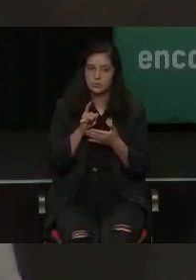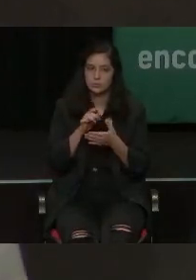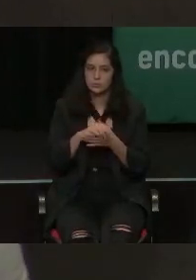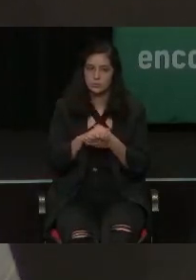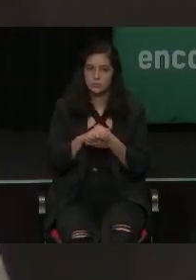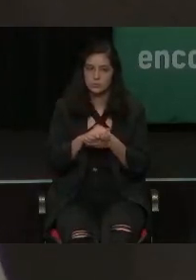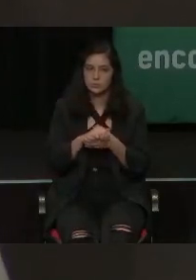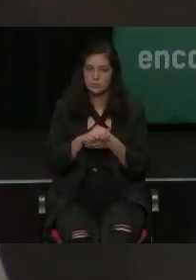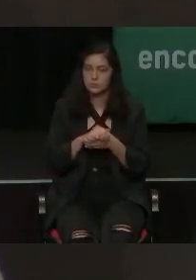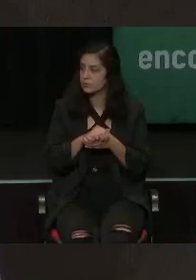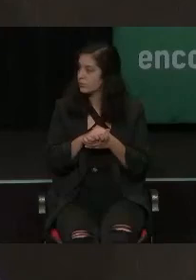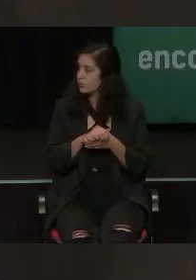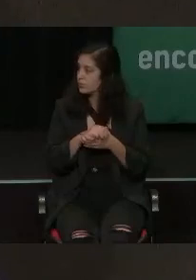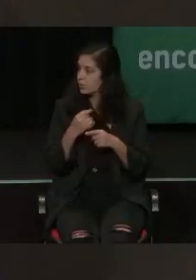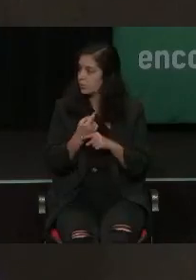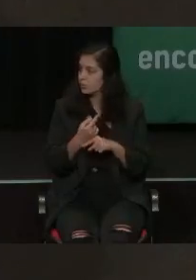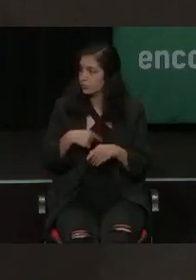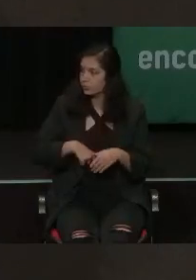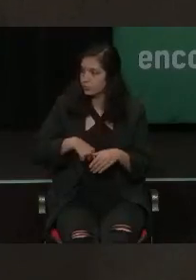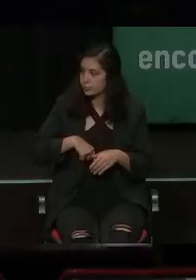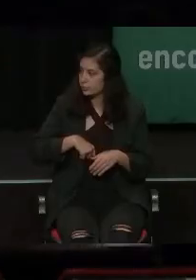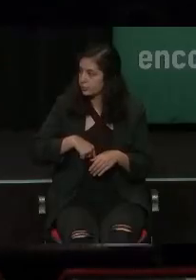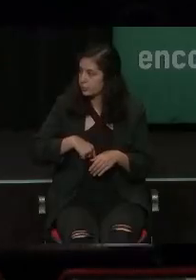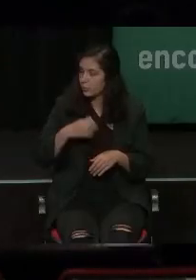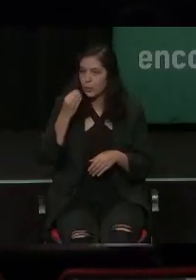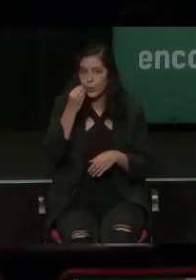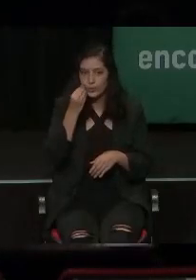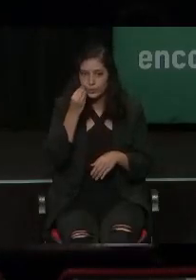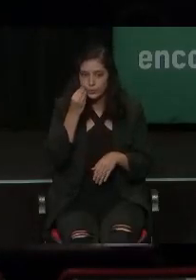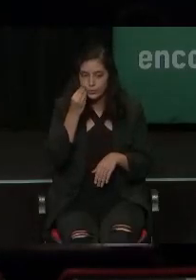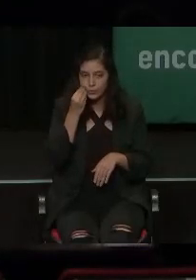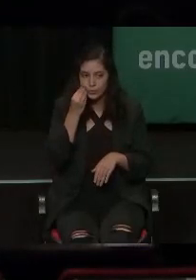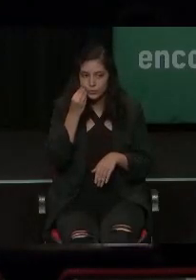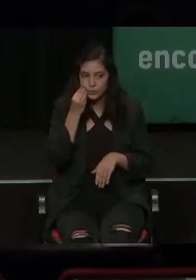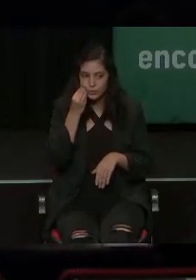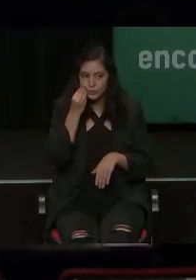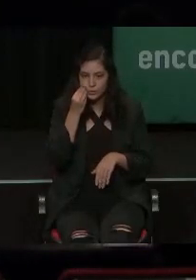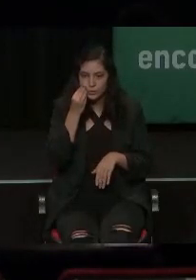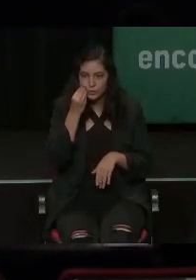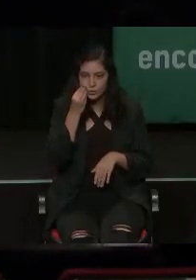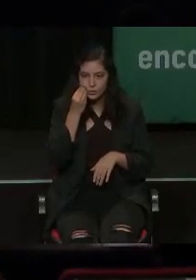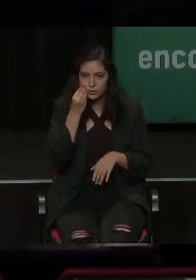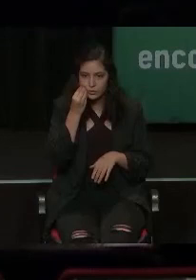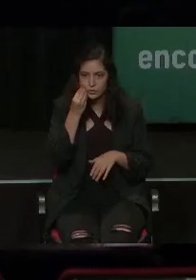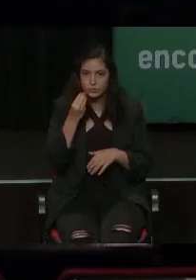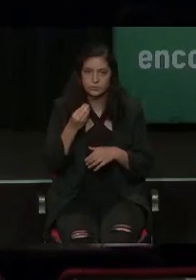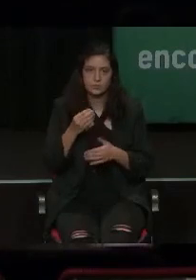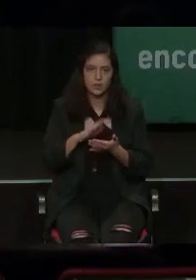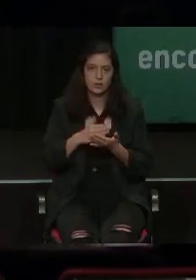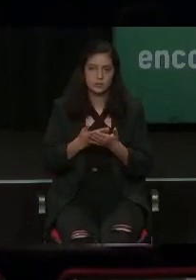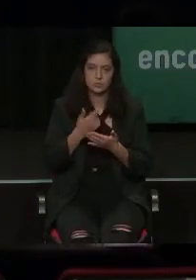na barriga elétrodos, são daquele tipo de eletrocardiograma, portanto, elétrodos